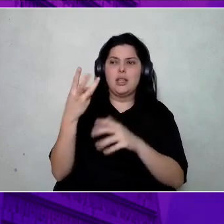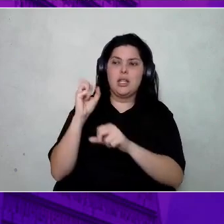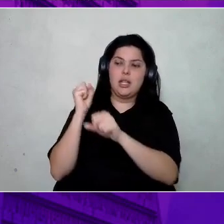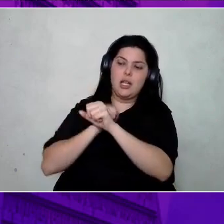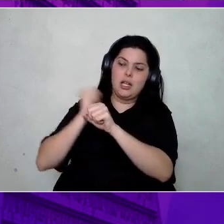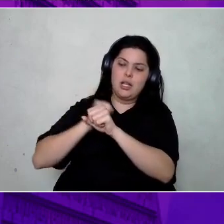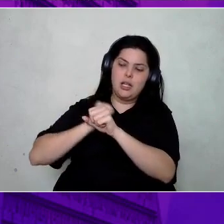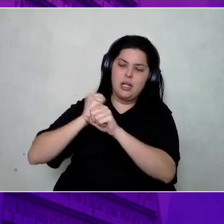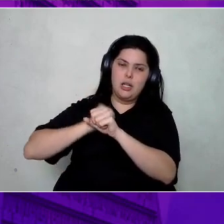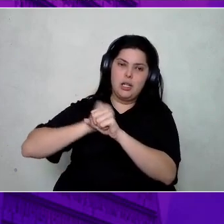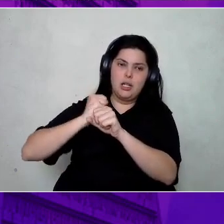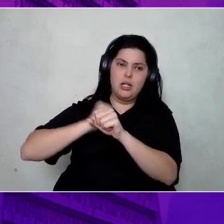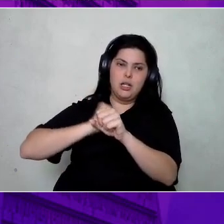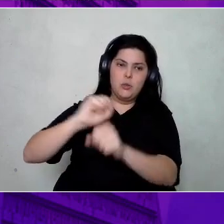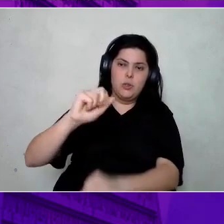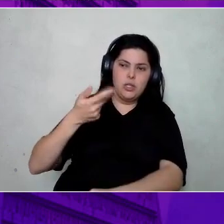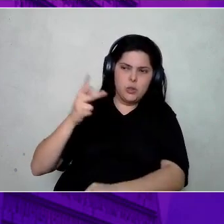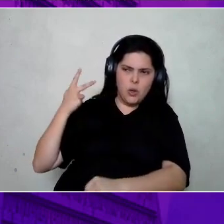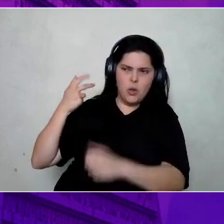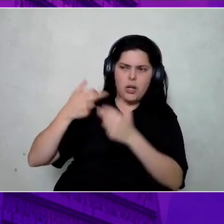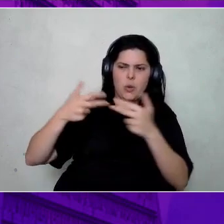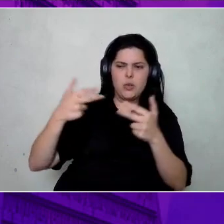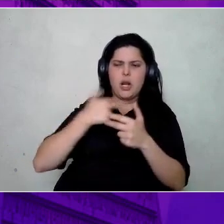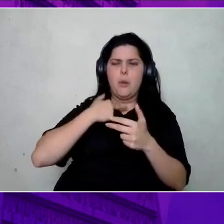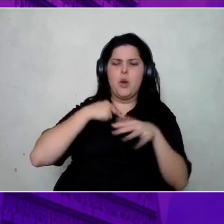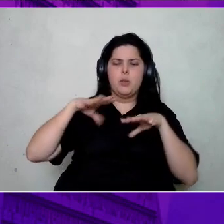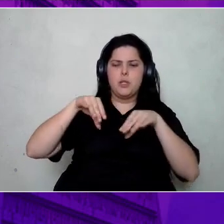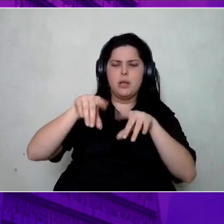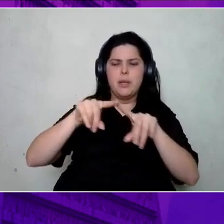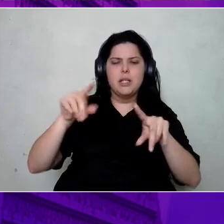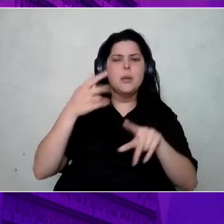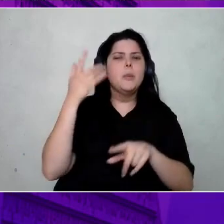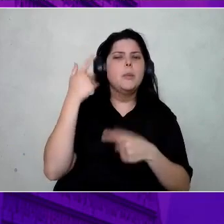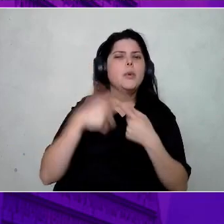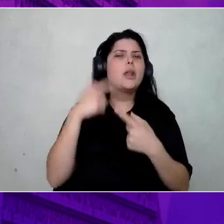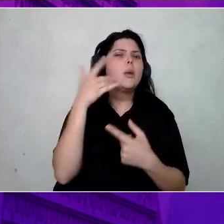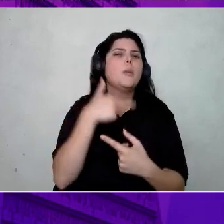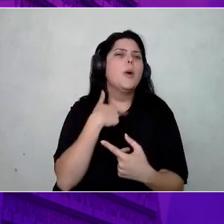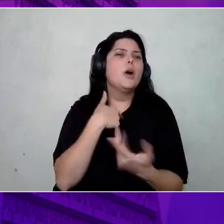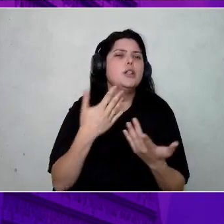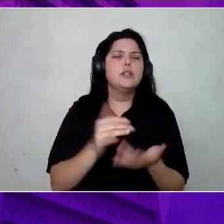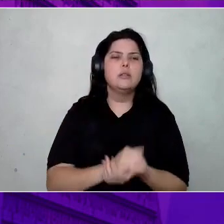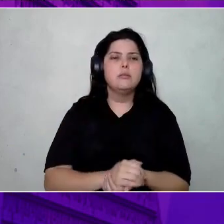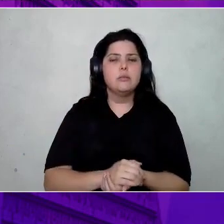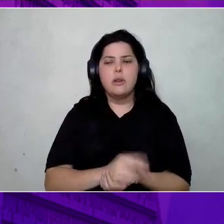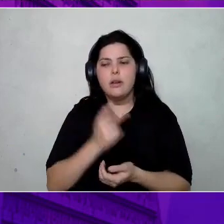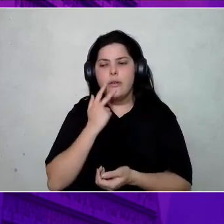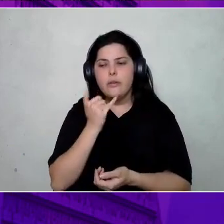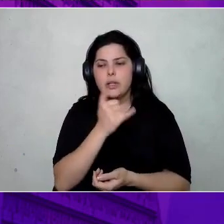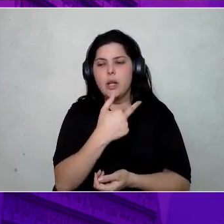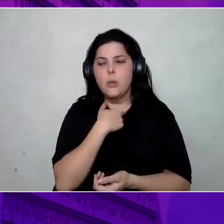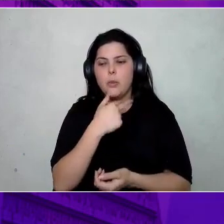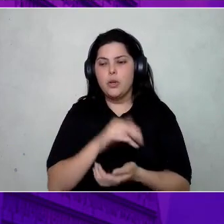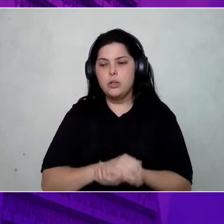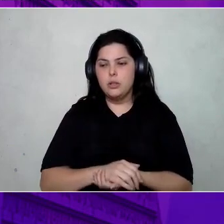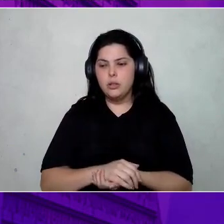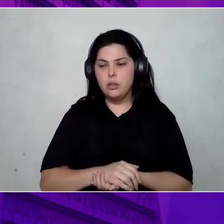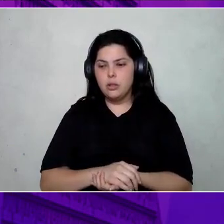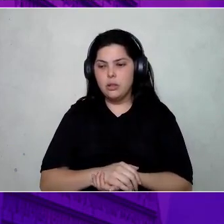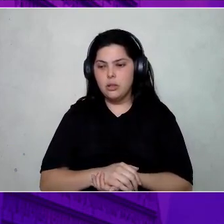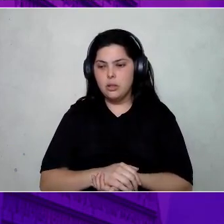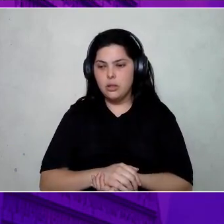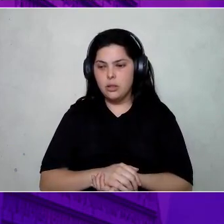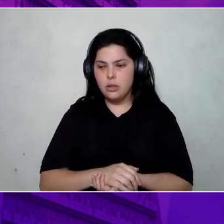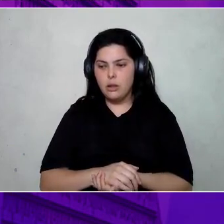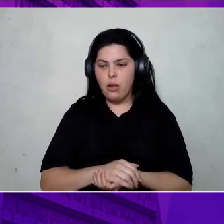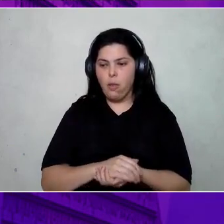história lá, muitas coisas que não pode, mas ninguém sabe mais por que que não pode, né? Só não pode. E eu estava lá para desafiar essas coisas.